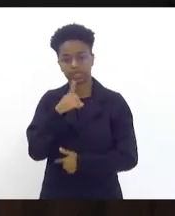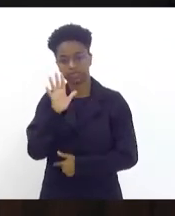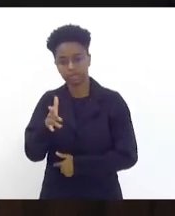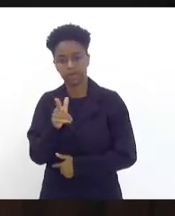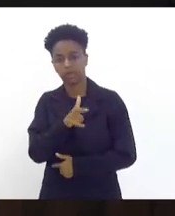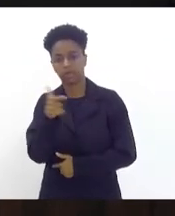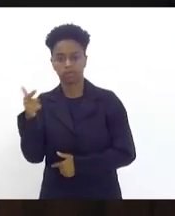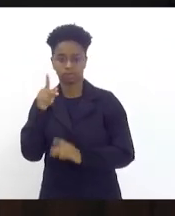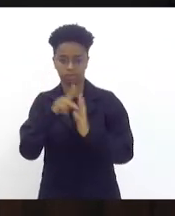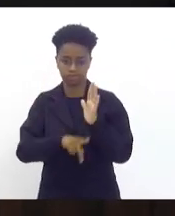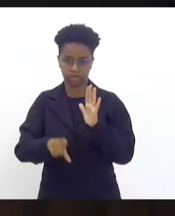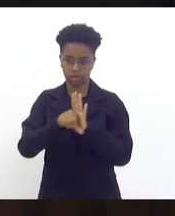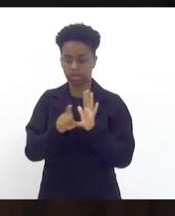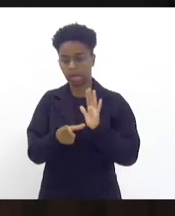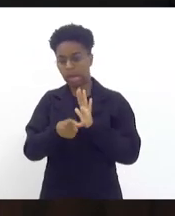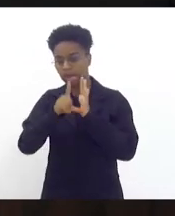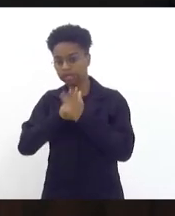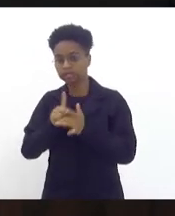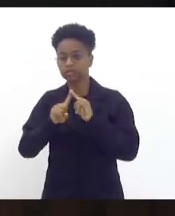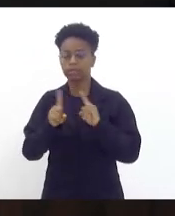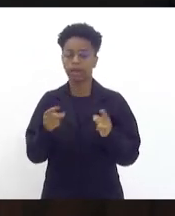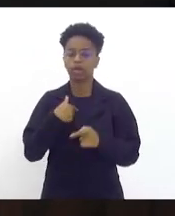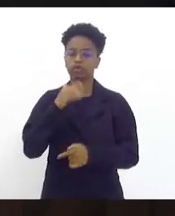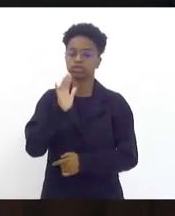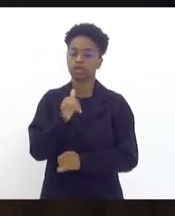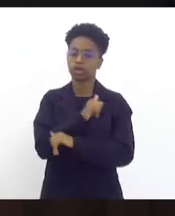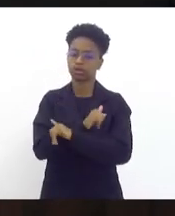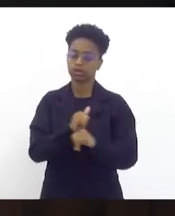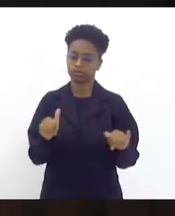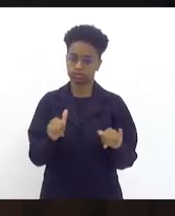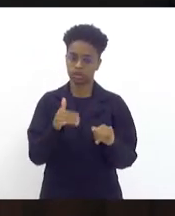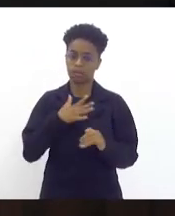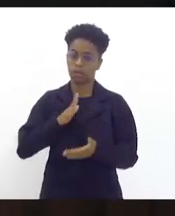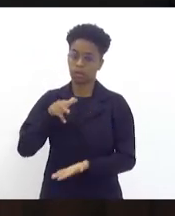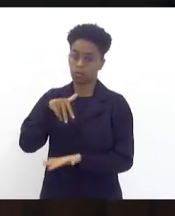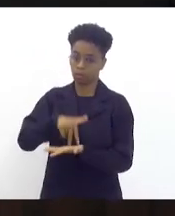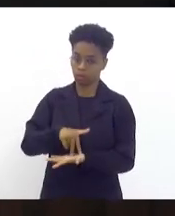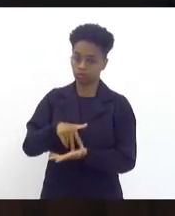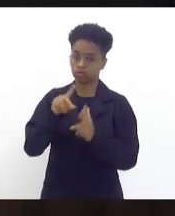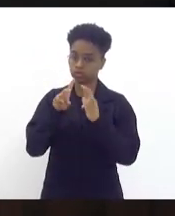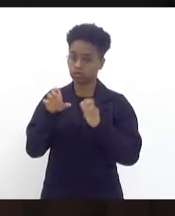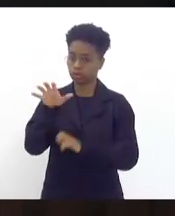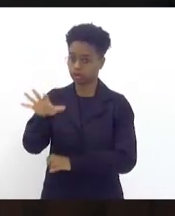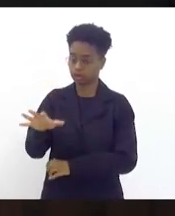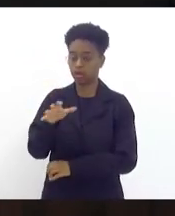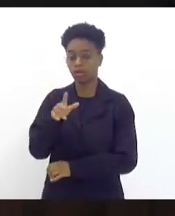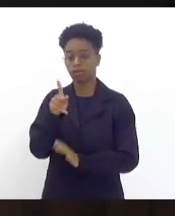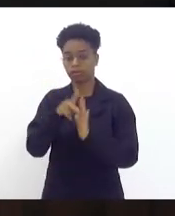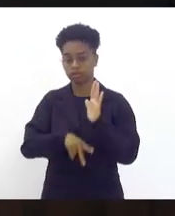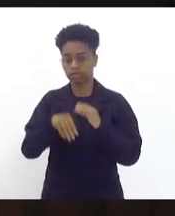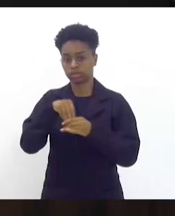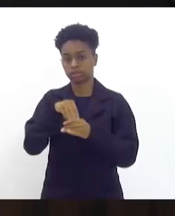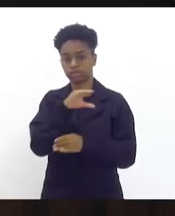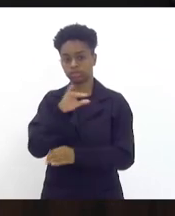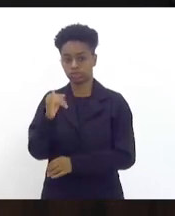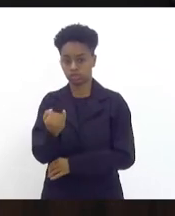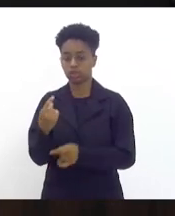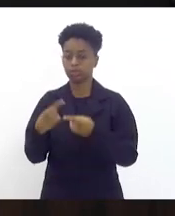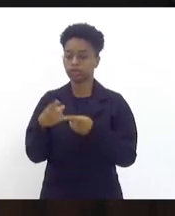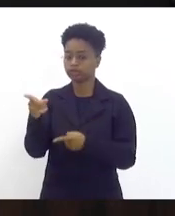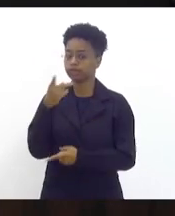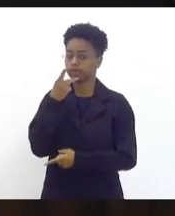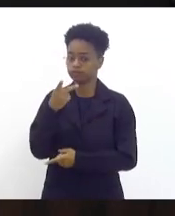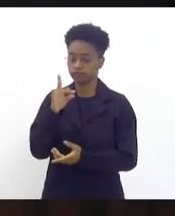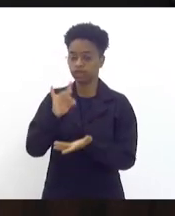anteriores mas definitivamente já antecipo é o meu posicionamento em Não é esse projeto na ccj porque vossa excelência